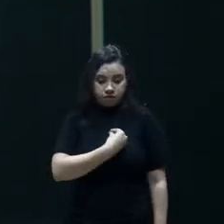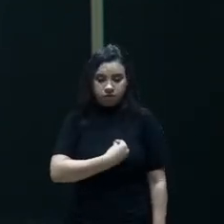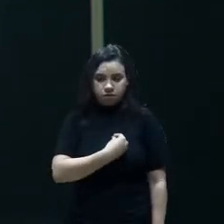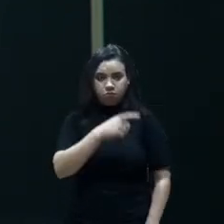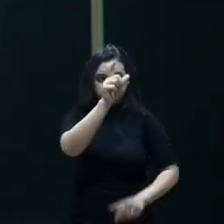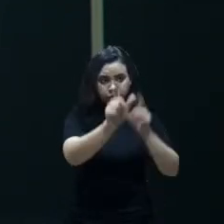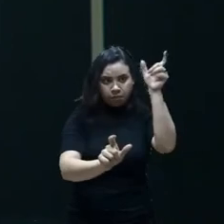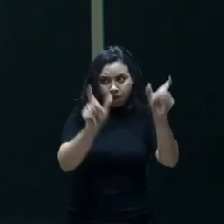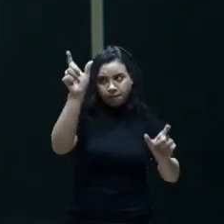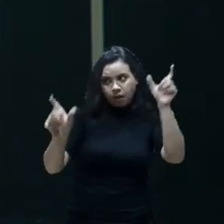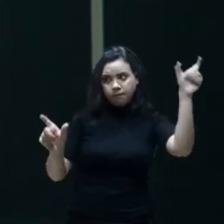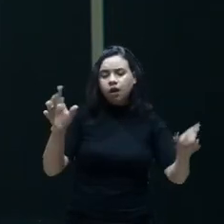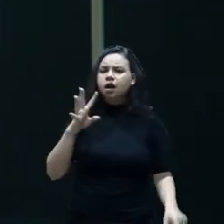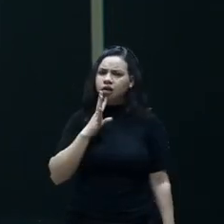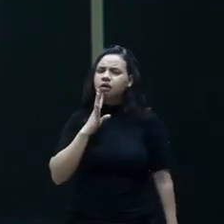Um jovem na faculdade,